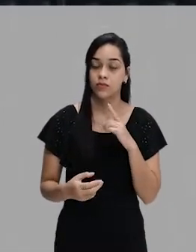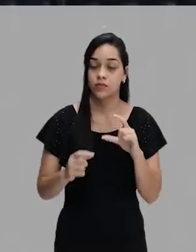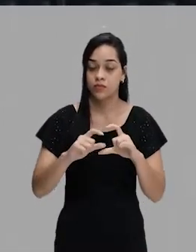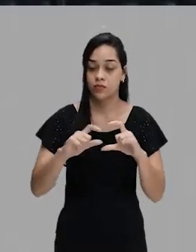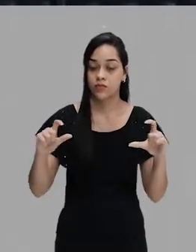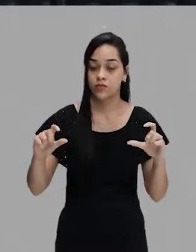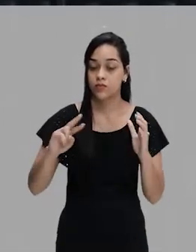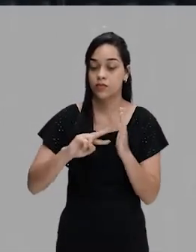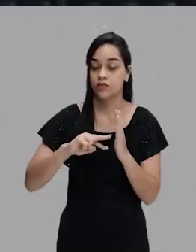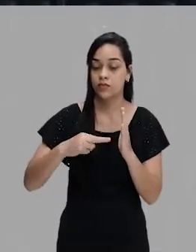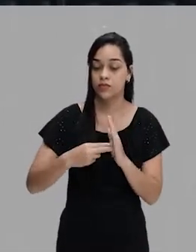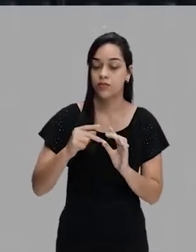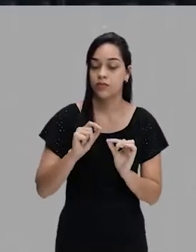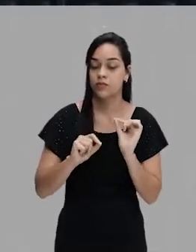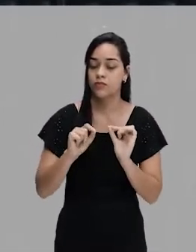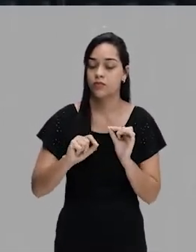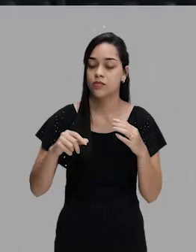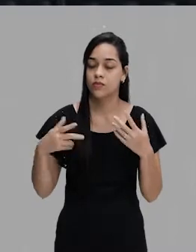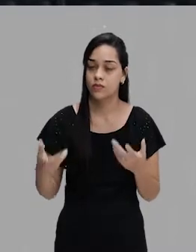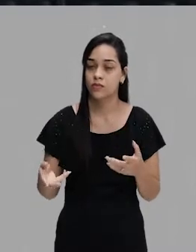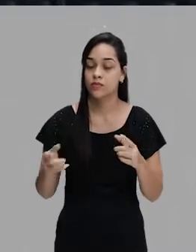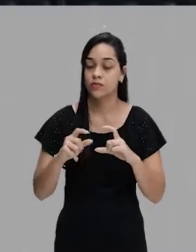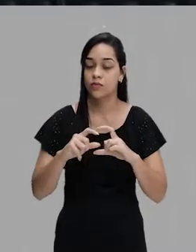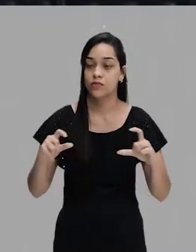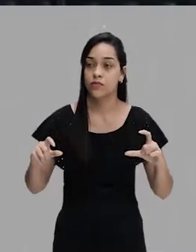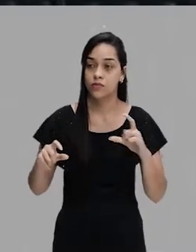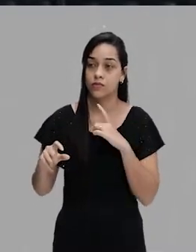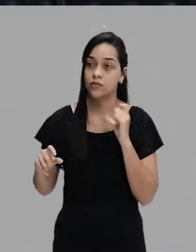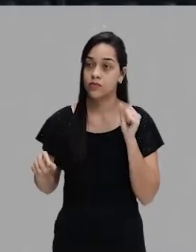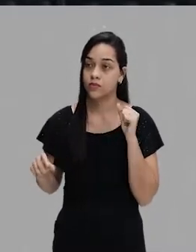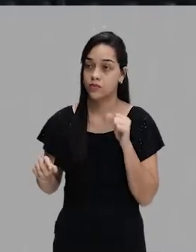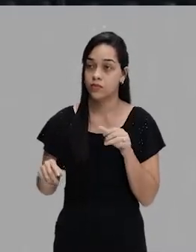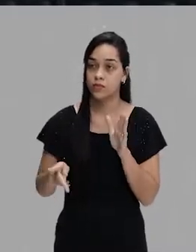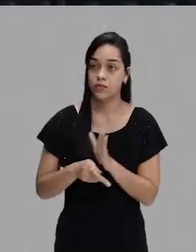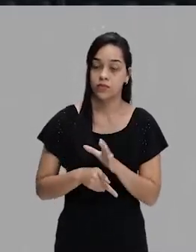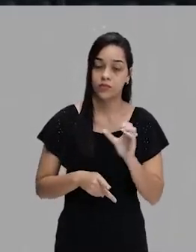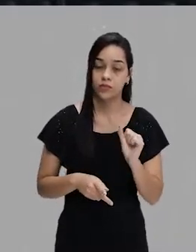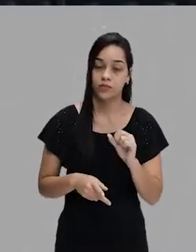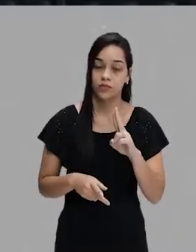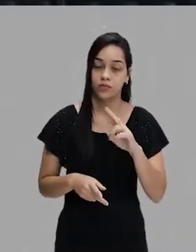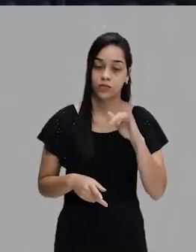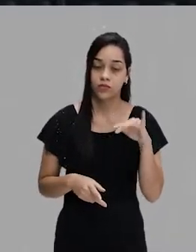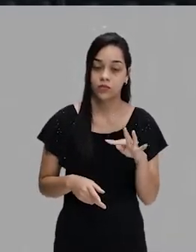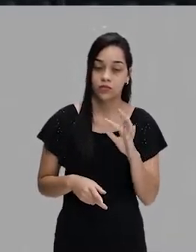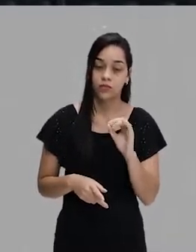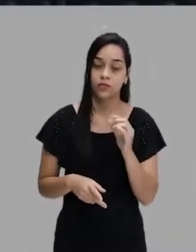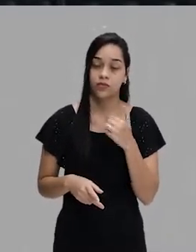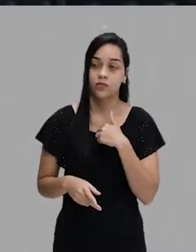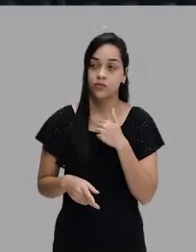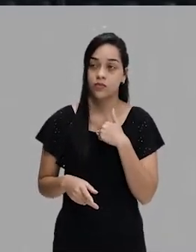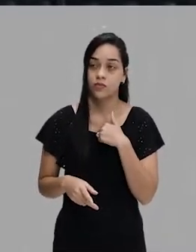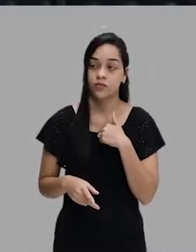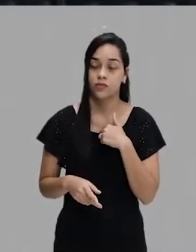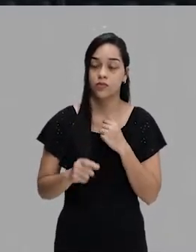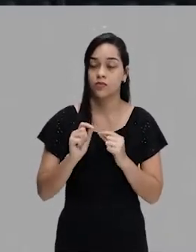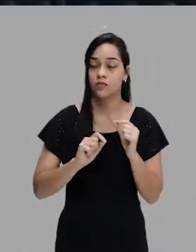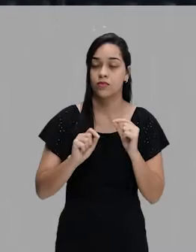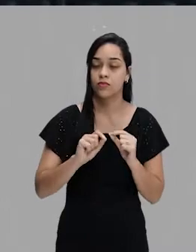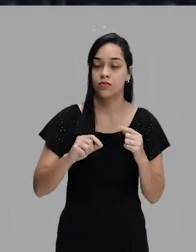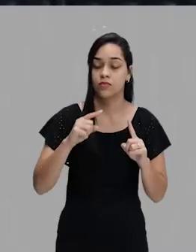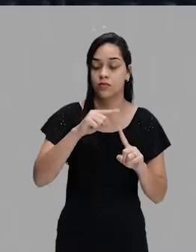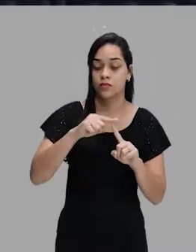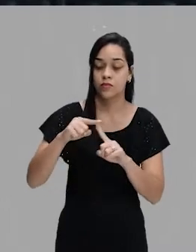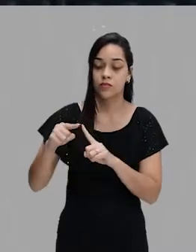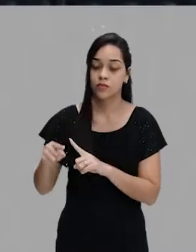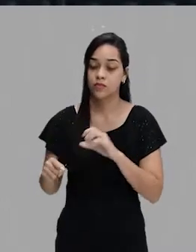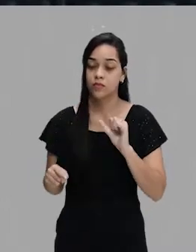oração. Significa dizer que esta oração tem função de sujeito. Então, eu vou classificá-la como eu